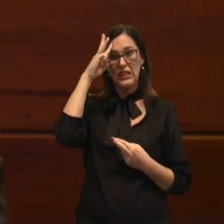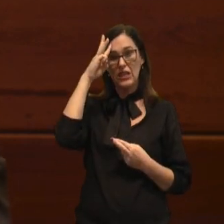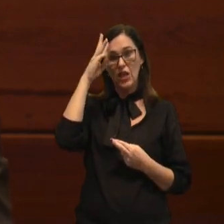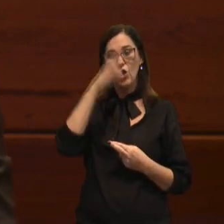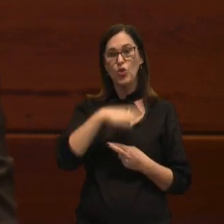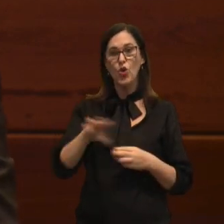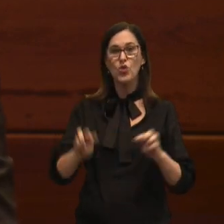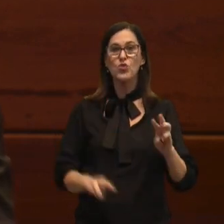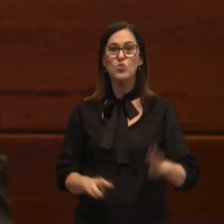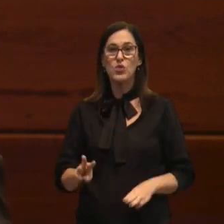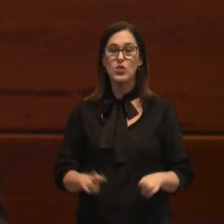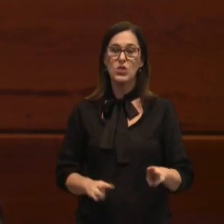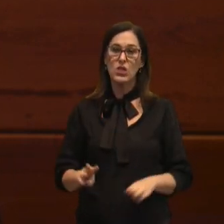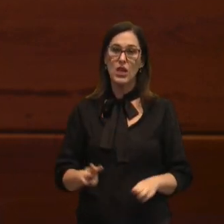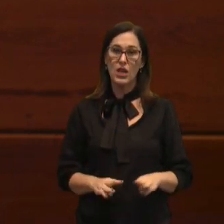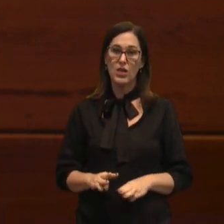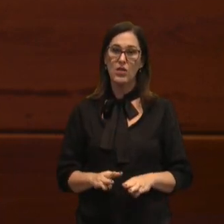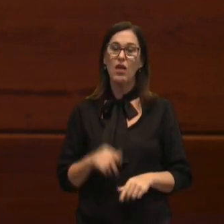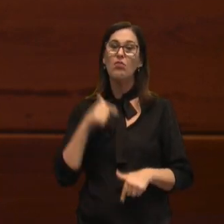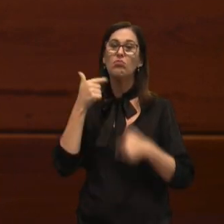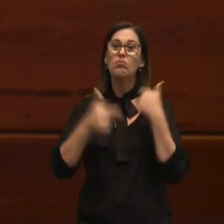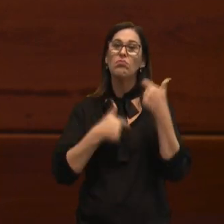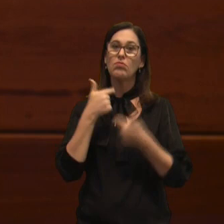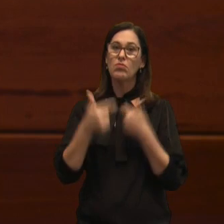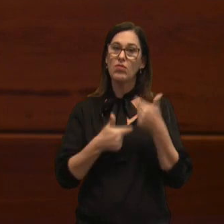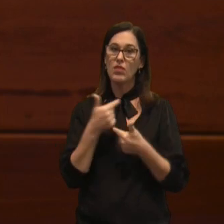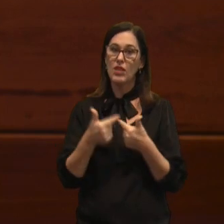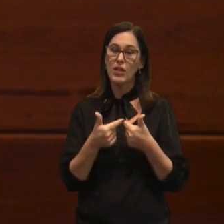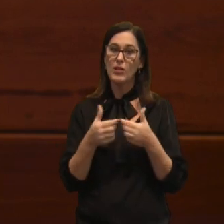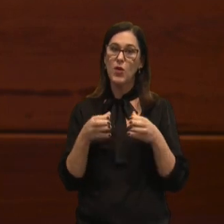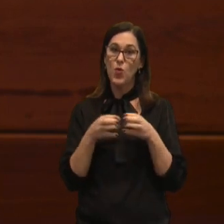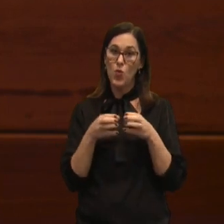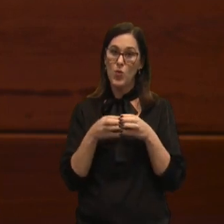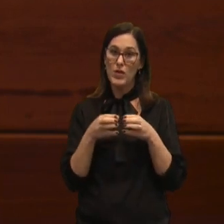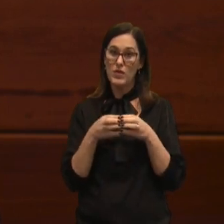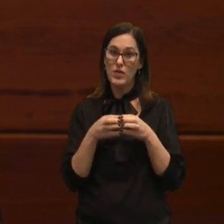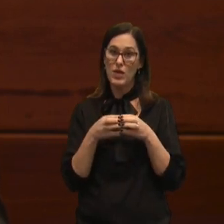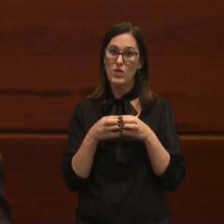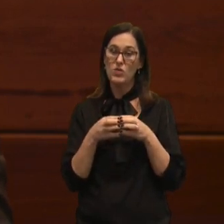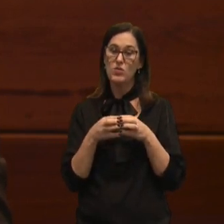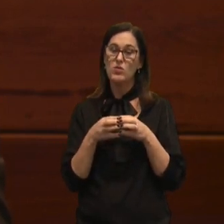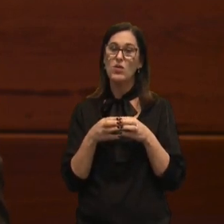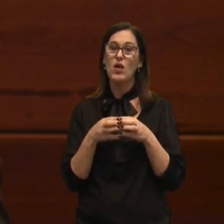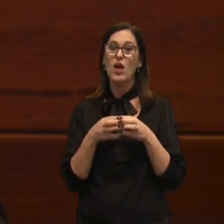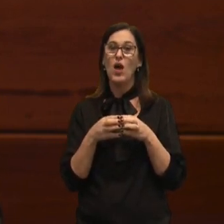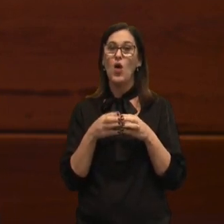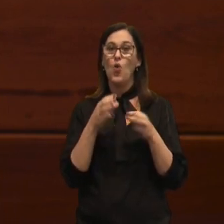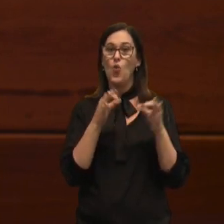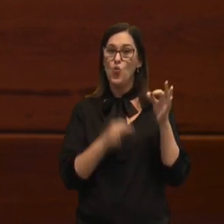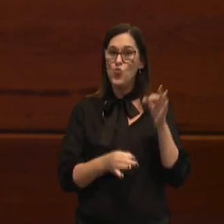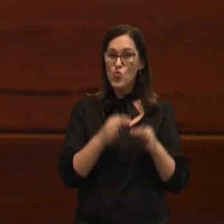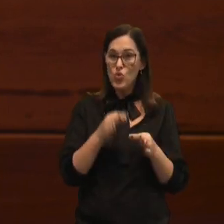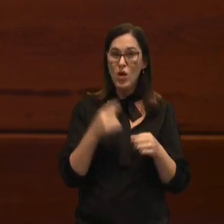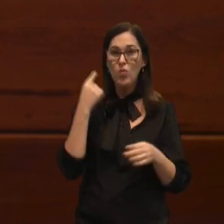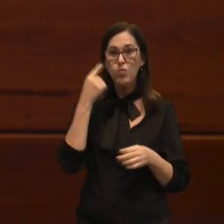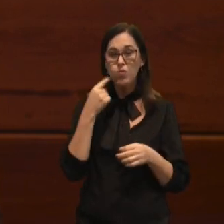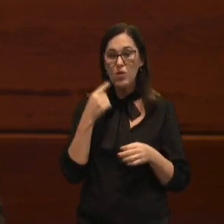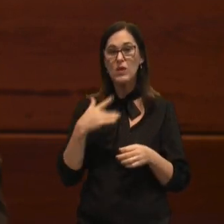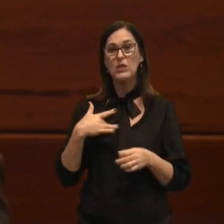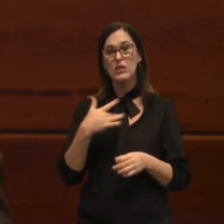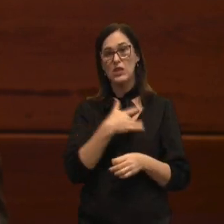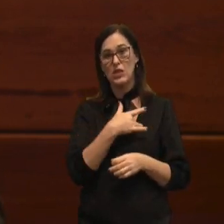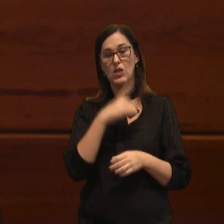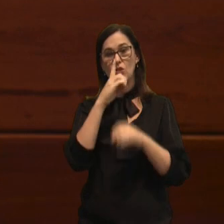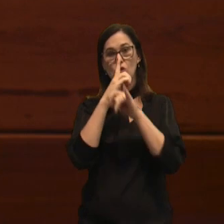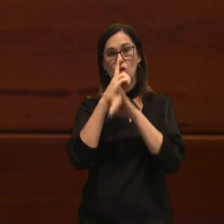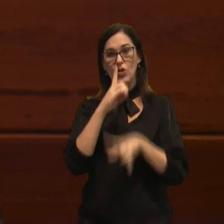os ministérios da igreja que estão trabalhando neste comitê de crise. O nosso departamento jurídico, departamento de saúde, diretoria